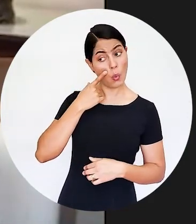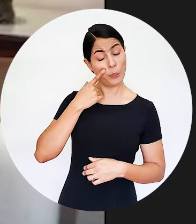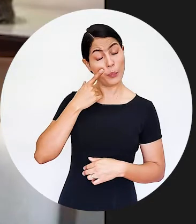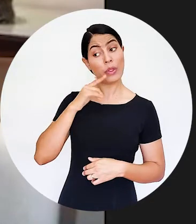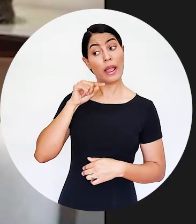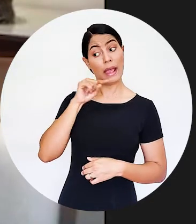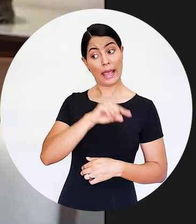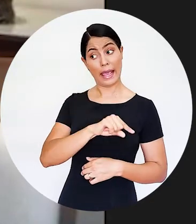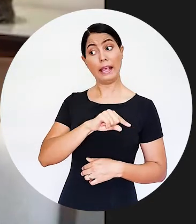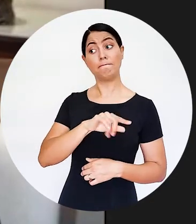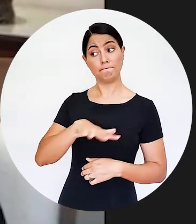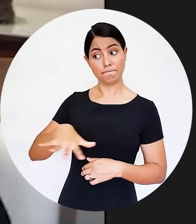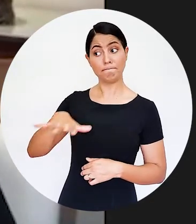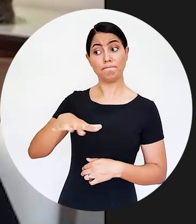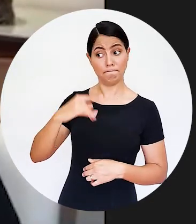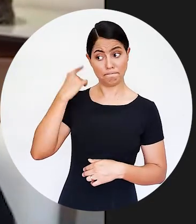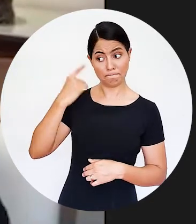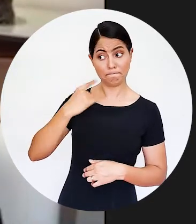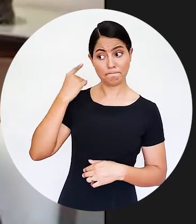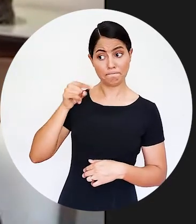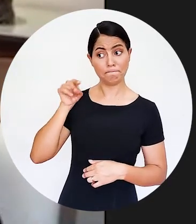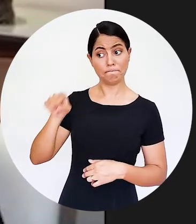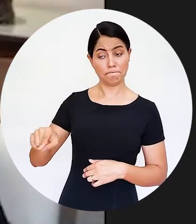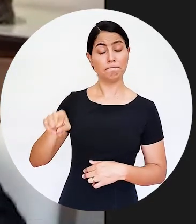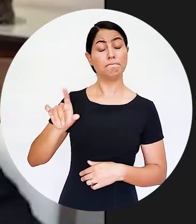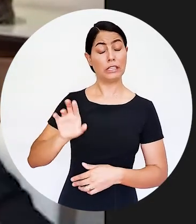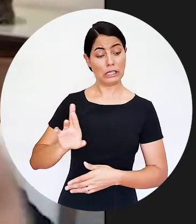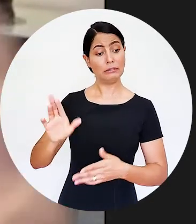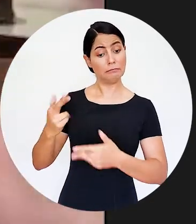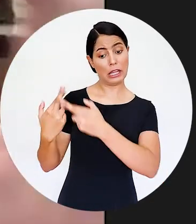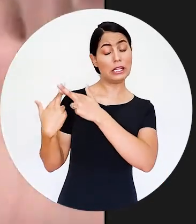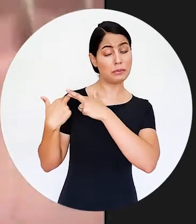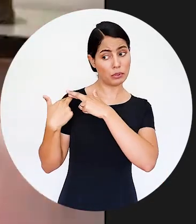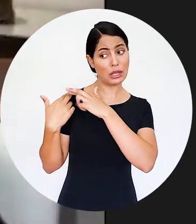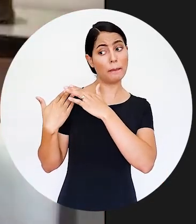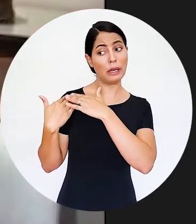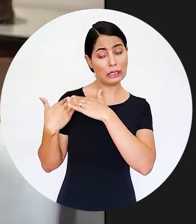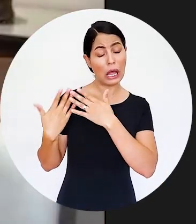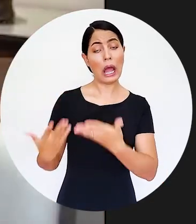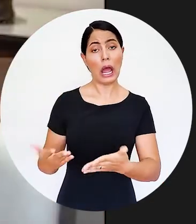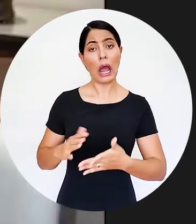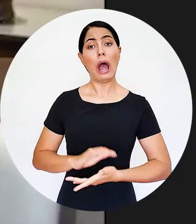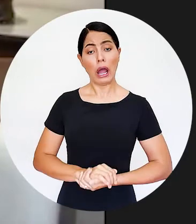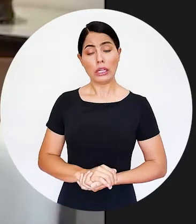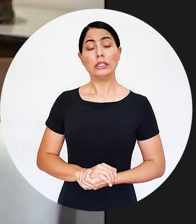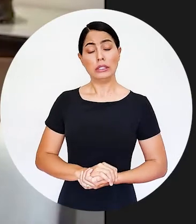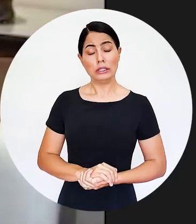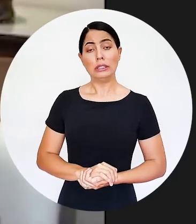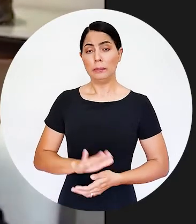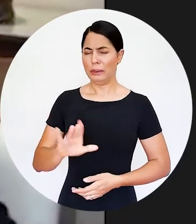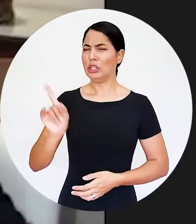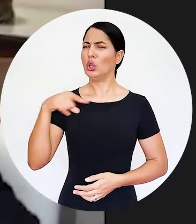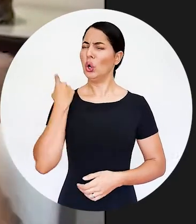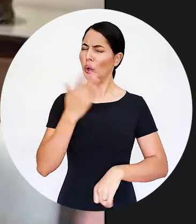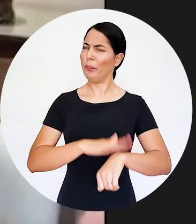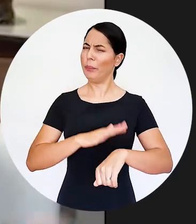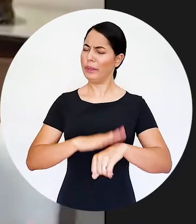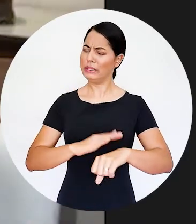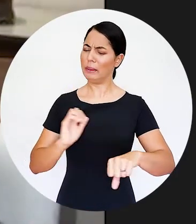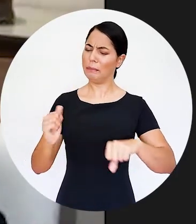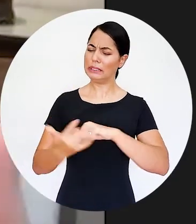de impossibilidade de cumprir uma exigência por problemas ligados aí a nossa